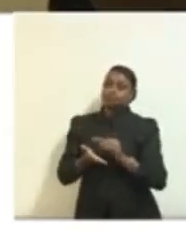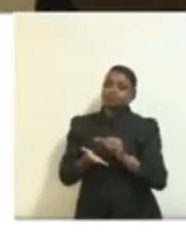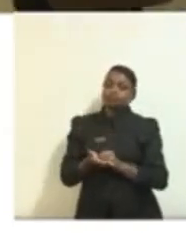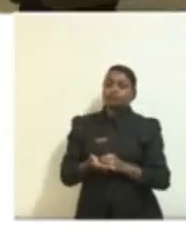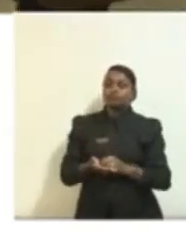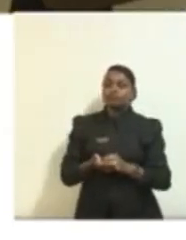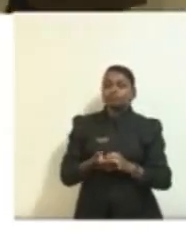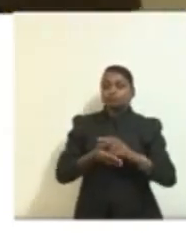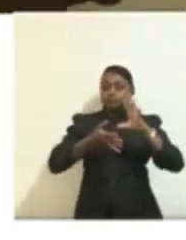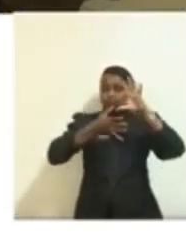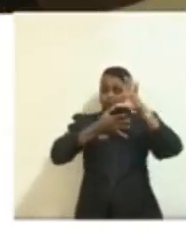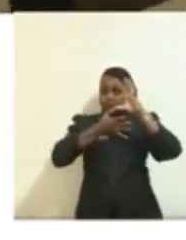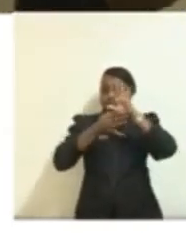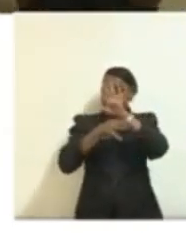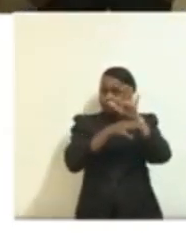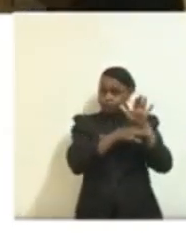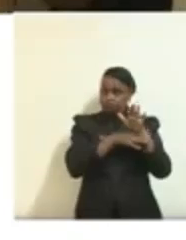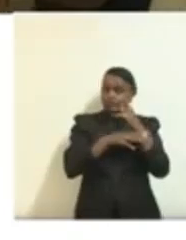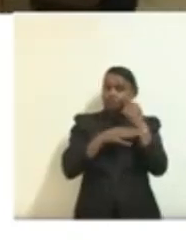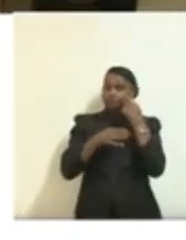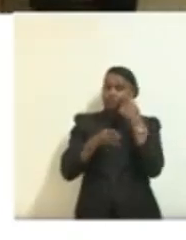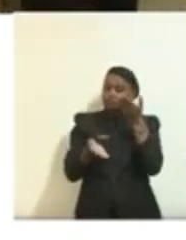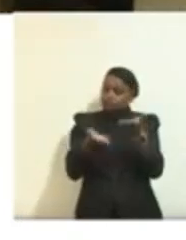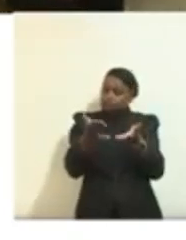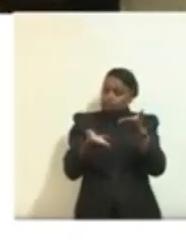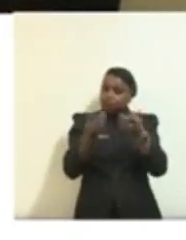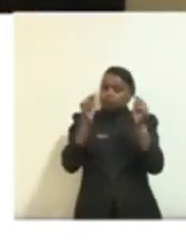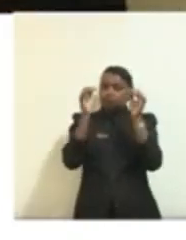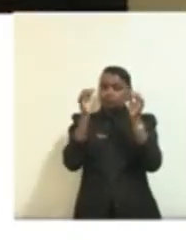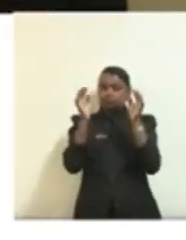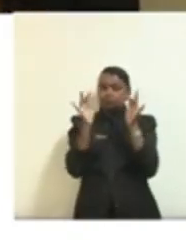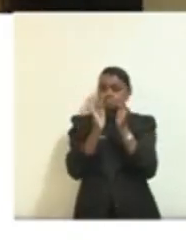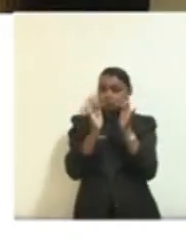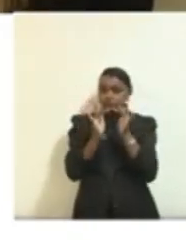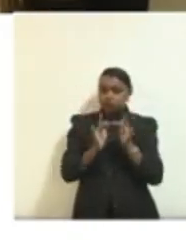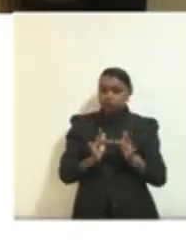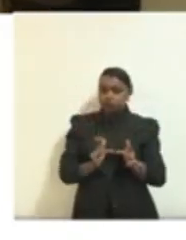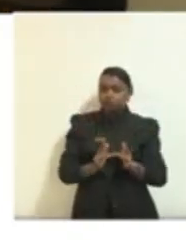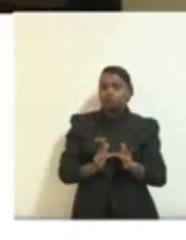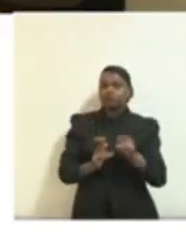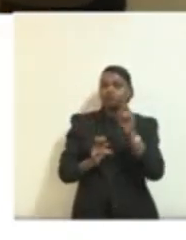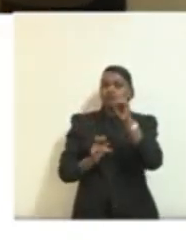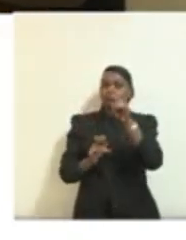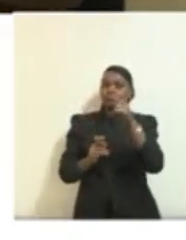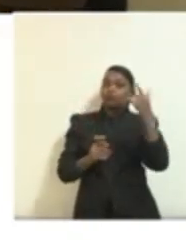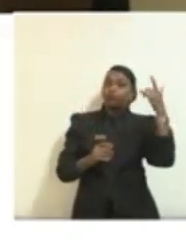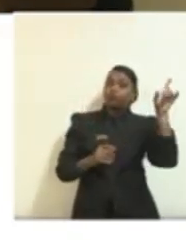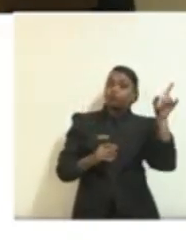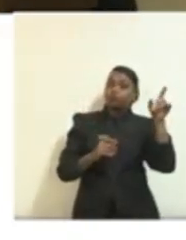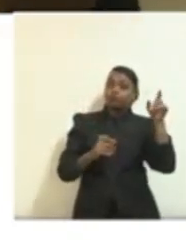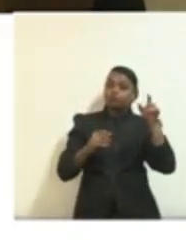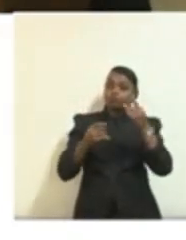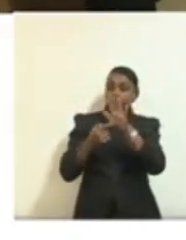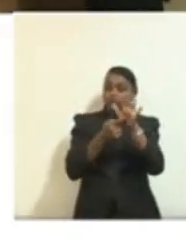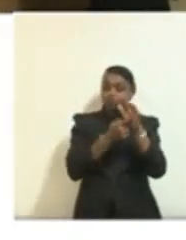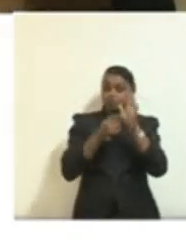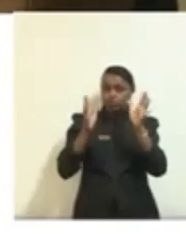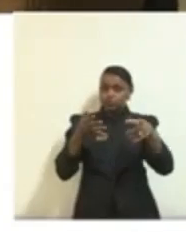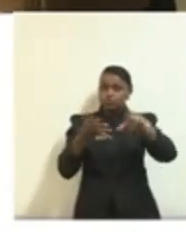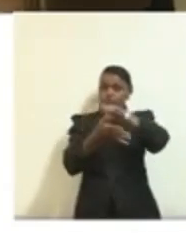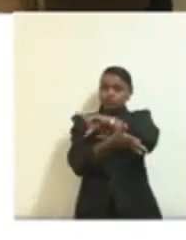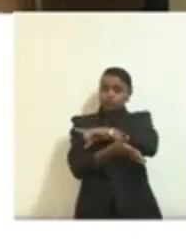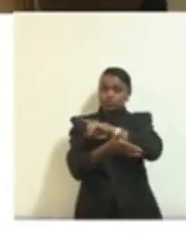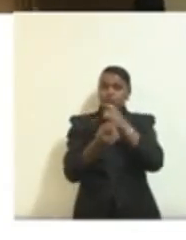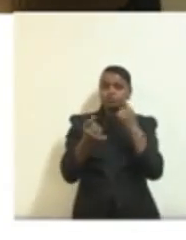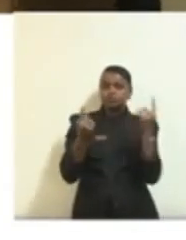Quer dizer, é compatível, então, esse índice com aquela outra medida de multifuncionalidade que eu mostrei antes.